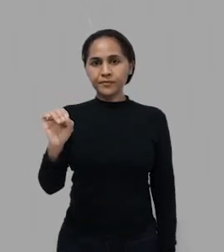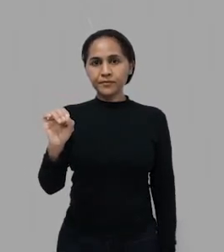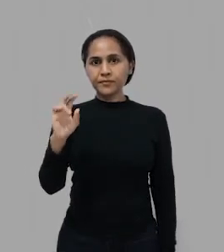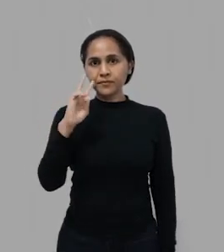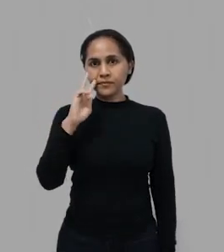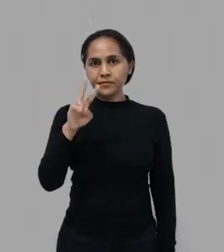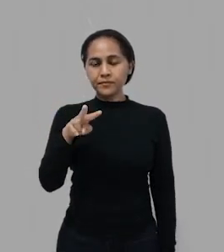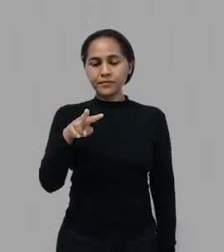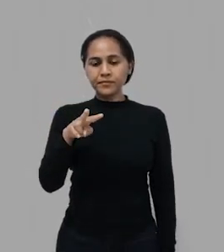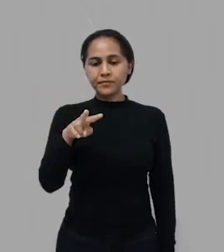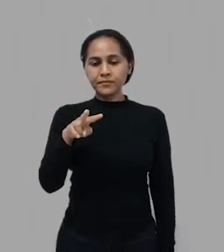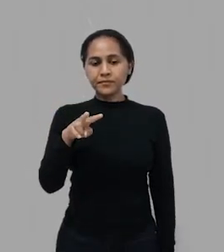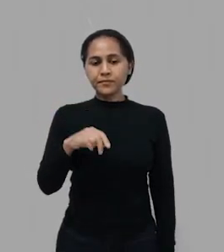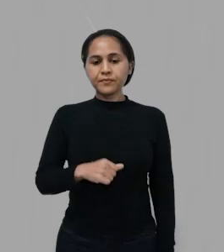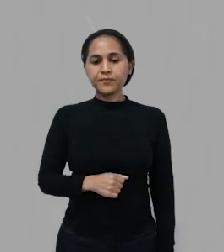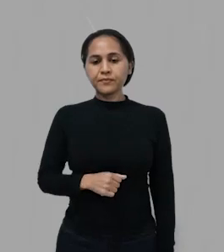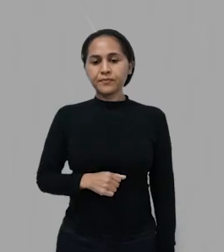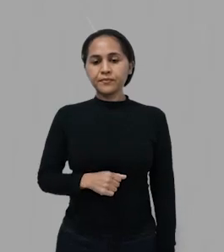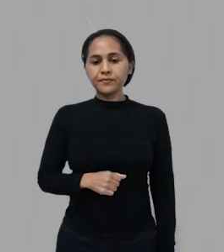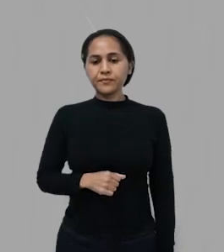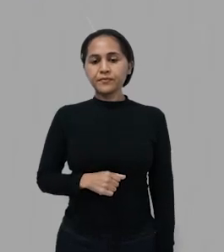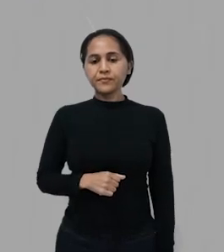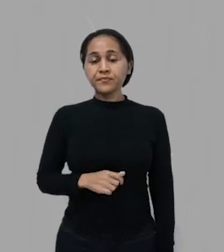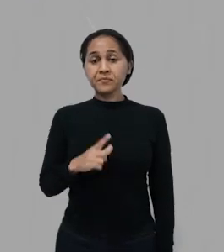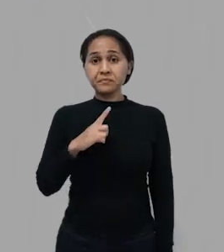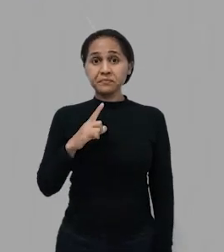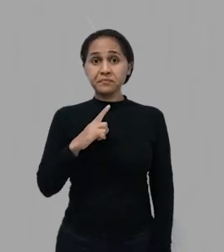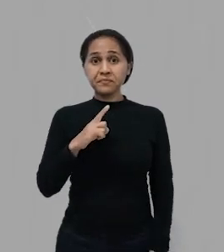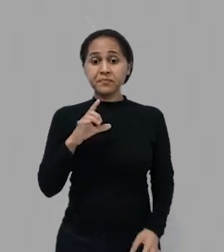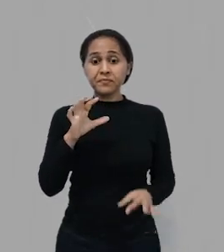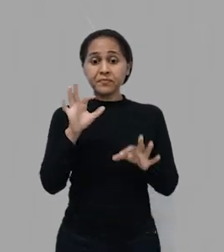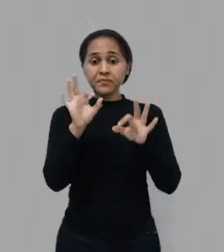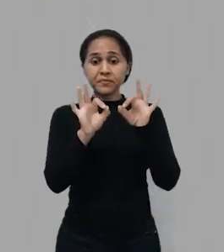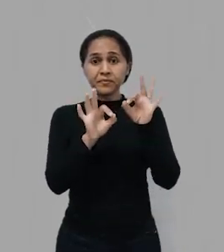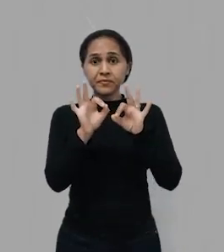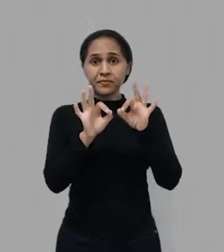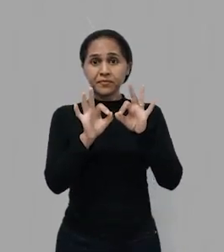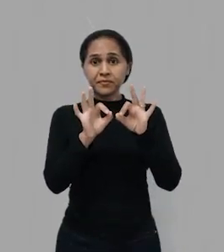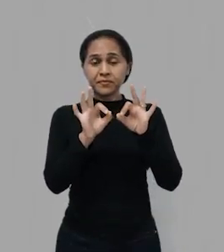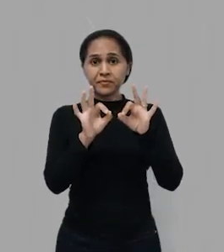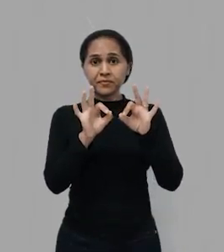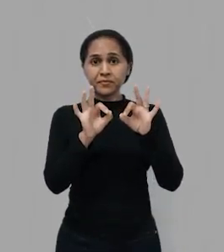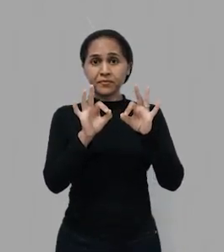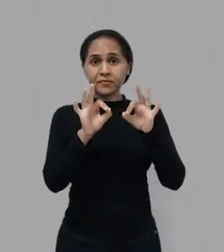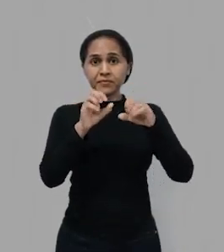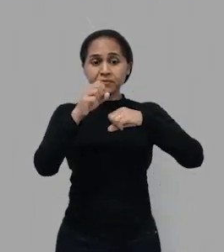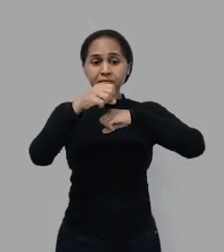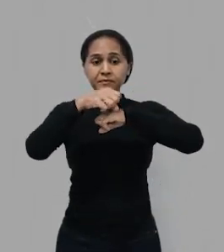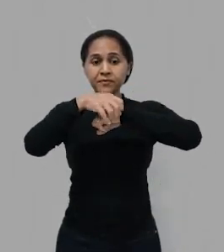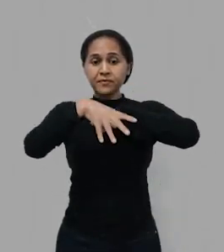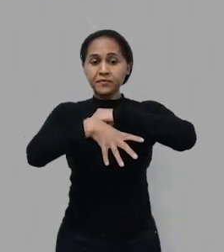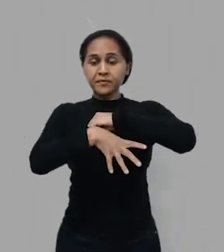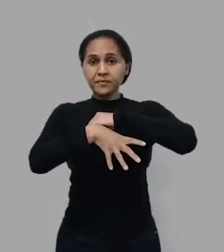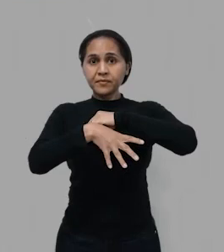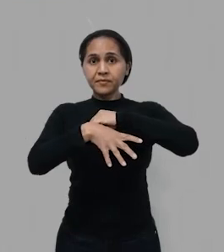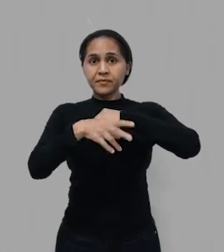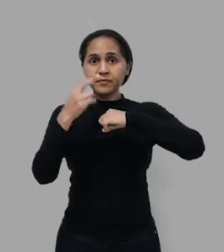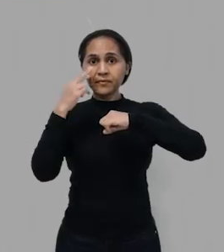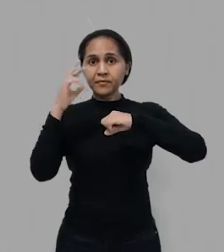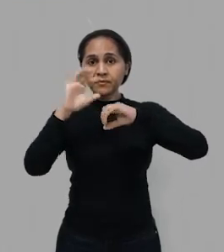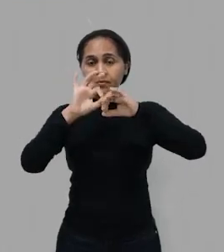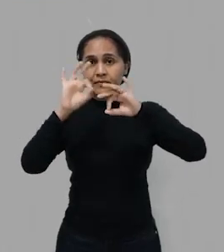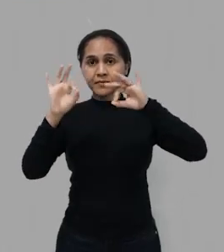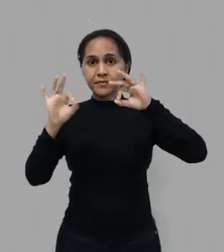2-metilpentano, 3-metilpentano. Então, houve um deslocamento na posição do grupo metil. Quarta estrutura, agora eu vou